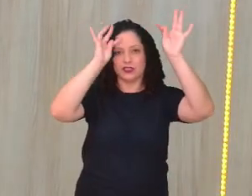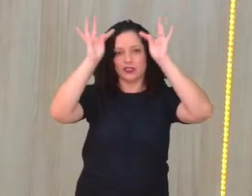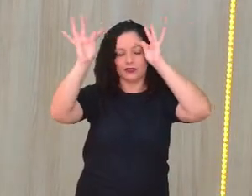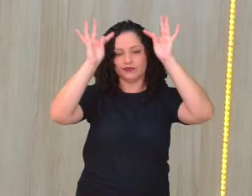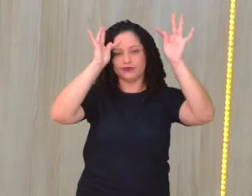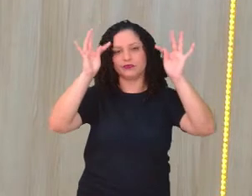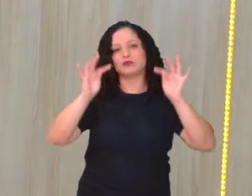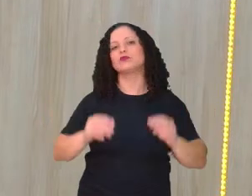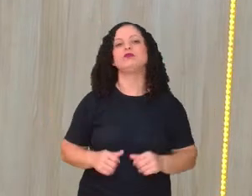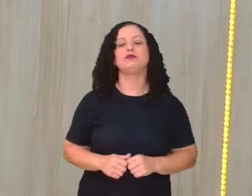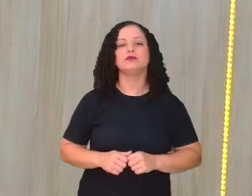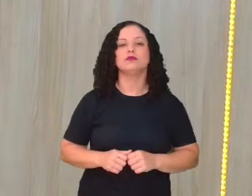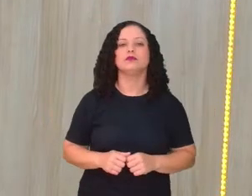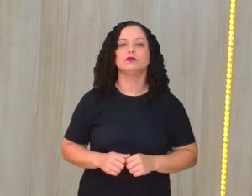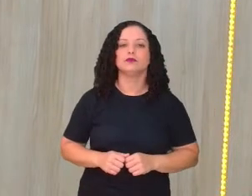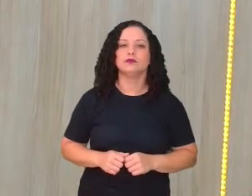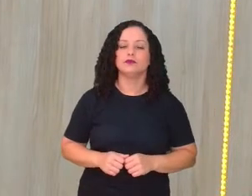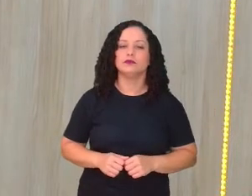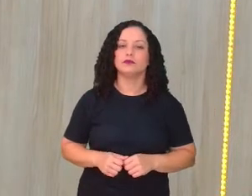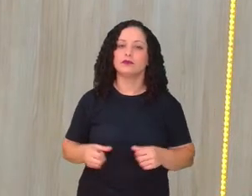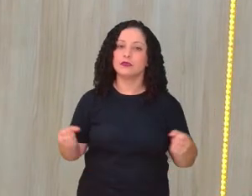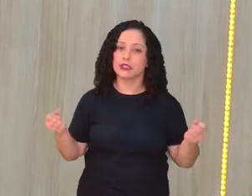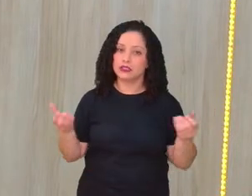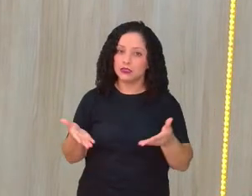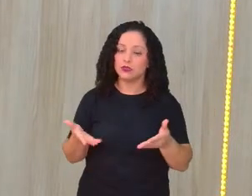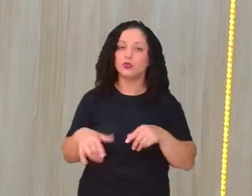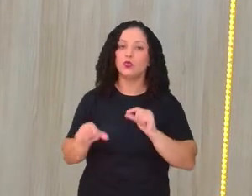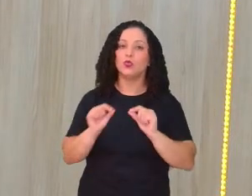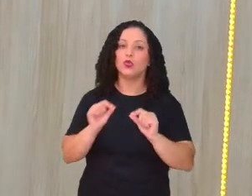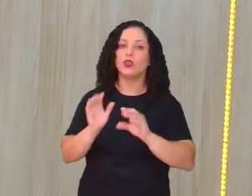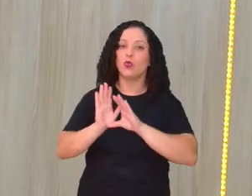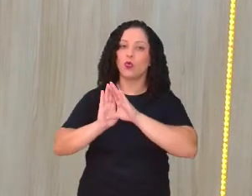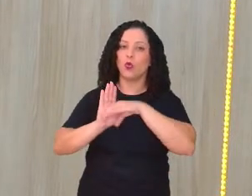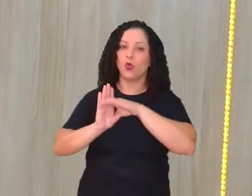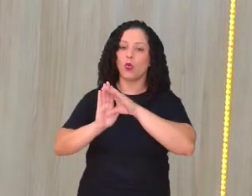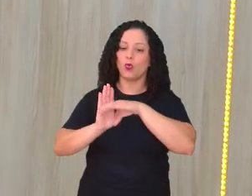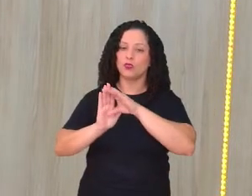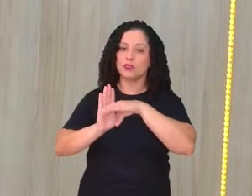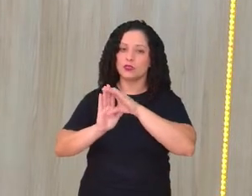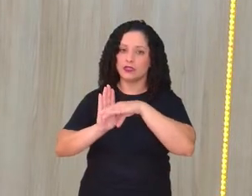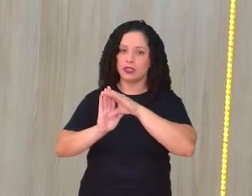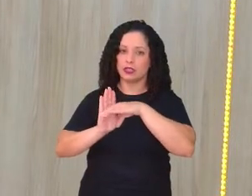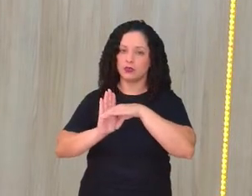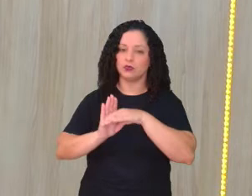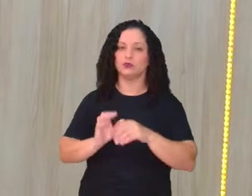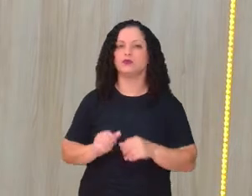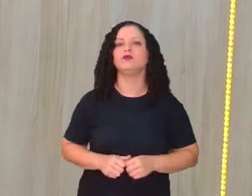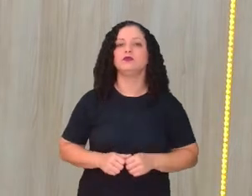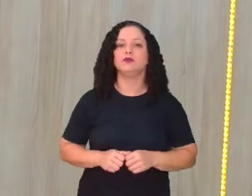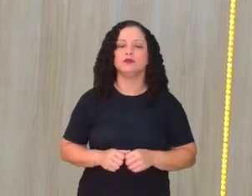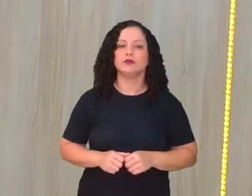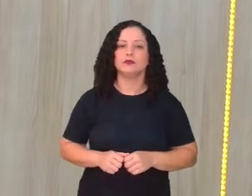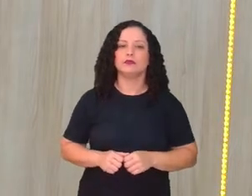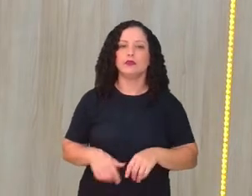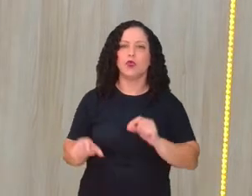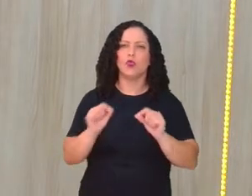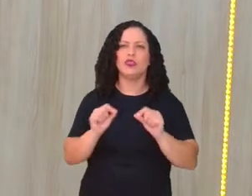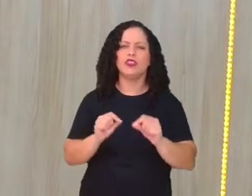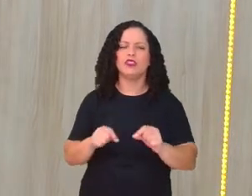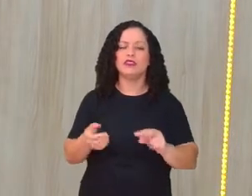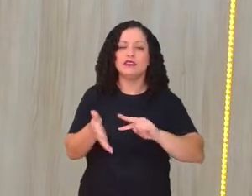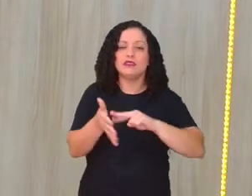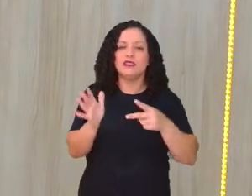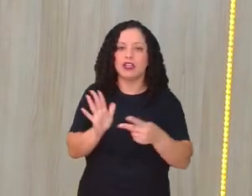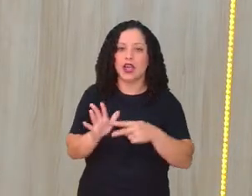da teoria, né? E orto Conceito, seria não? isso, o conceito, né? E Conceito. orto seria correto, né? Então a ortodoxia é